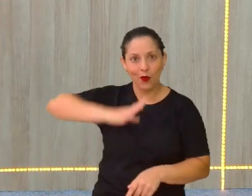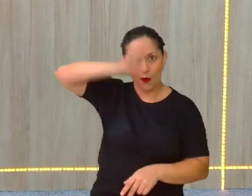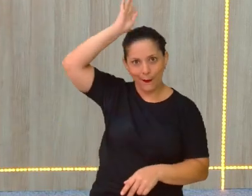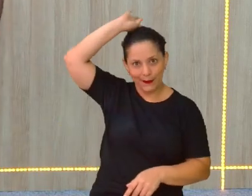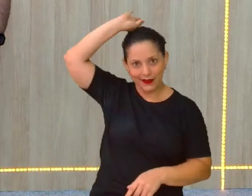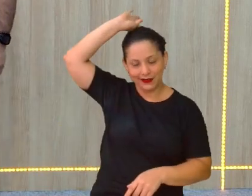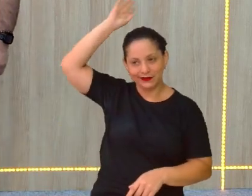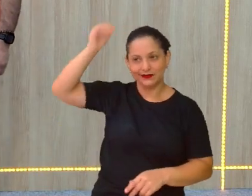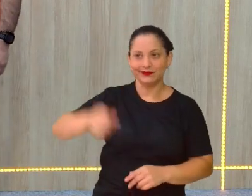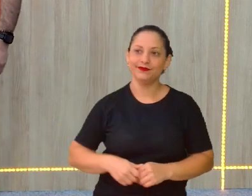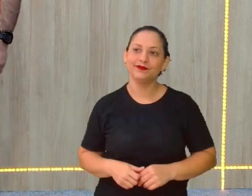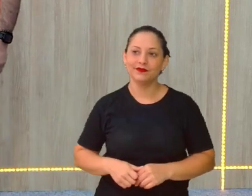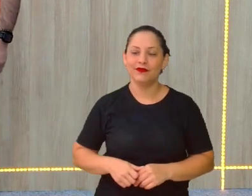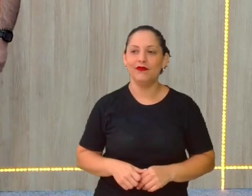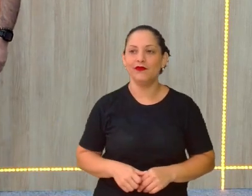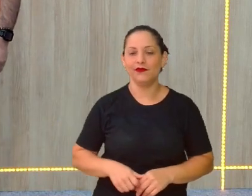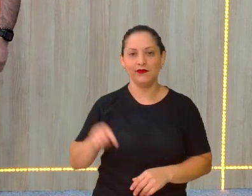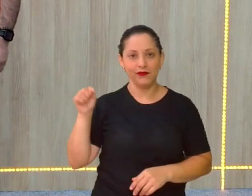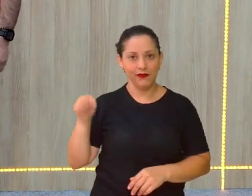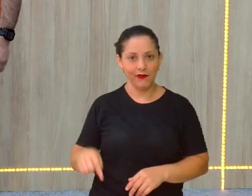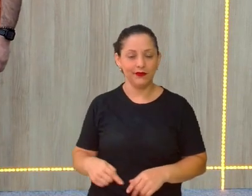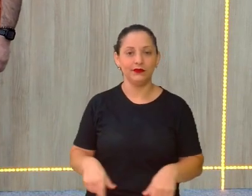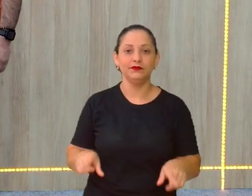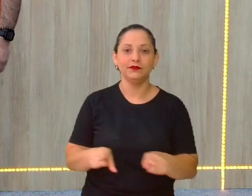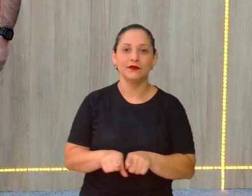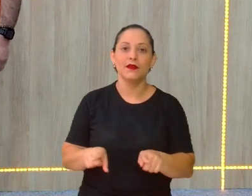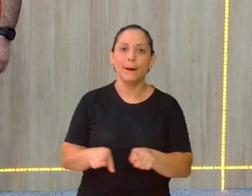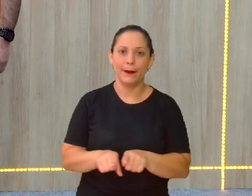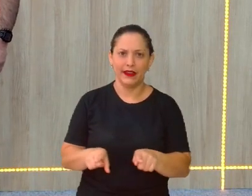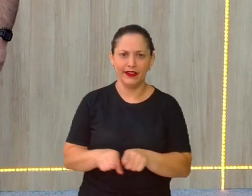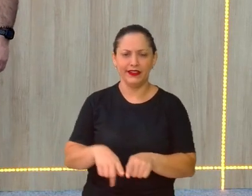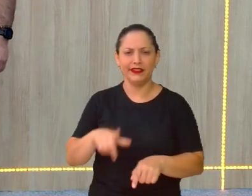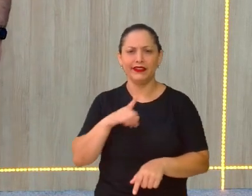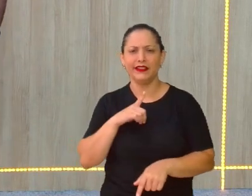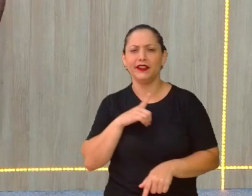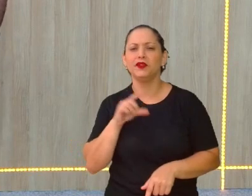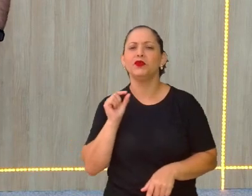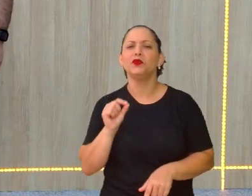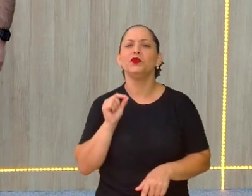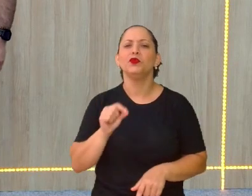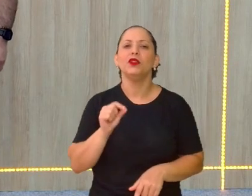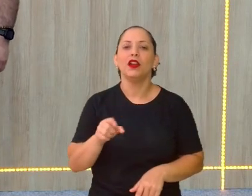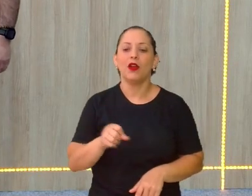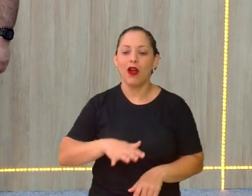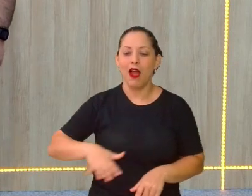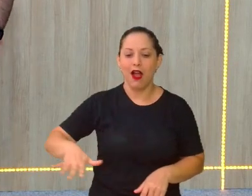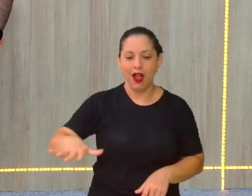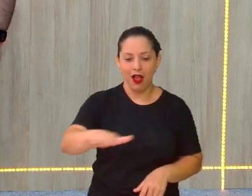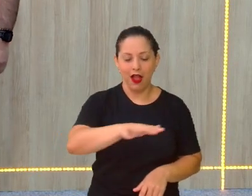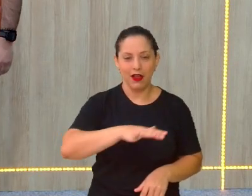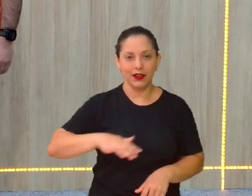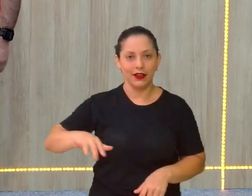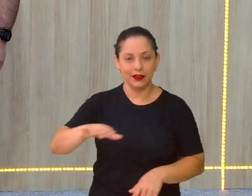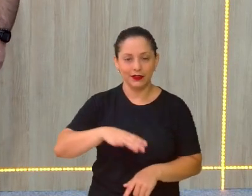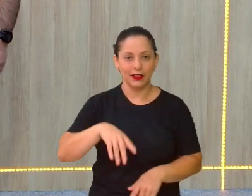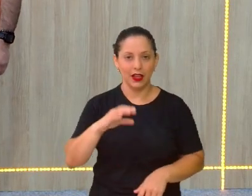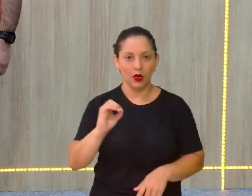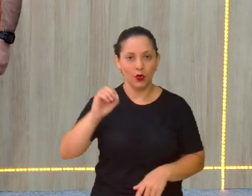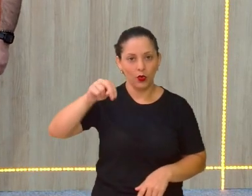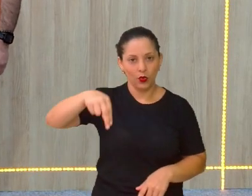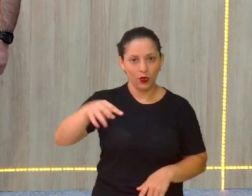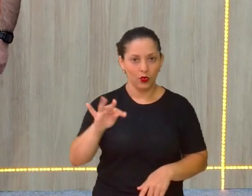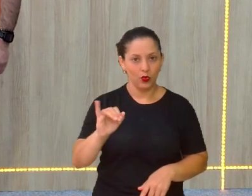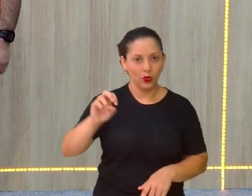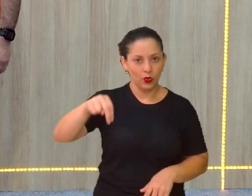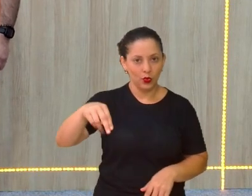ela foi formada aqui, ó, pelo território continental e pelas ilhas mediterrâneas, né, de Sardenha,